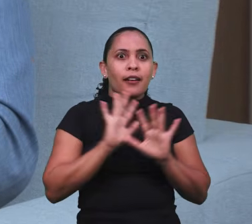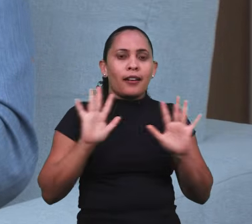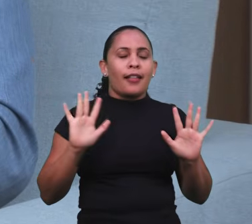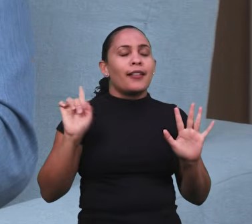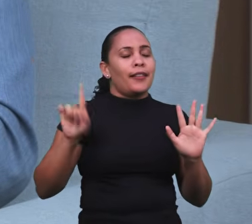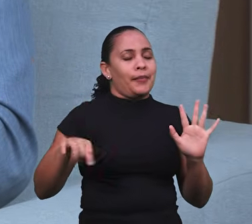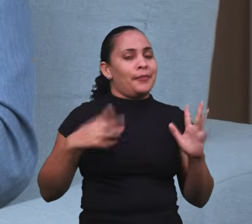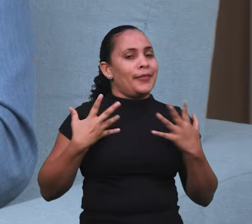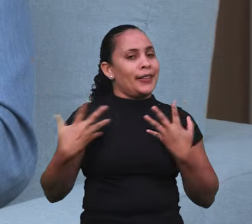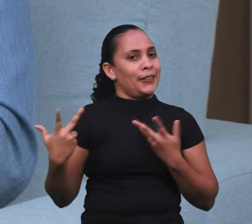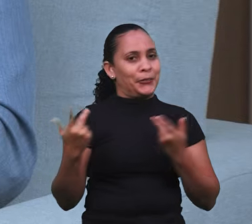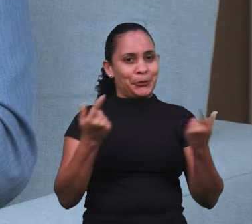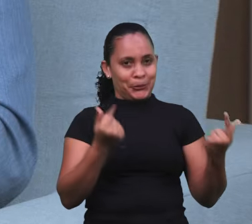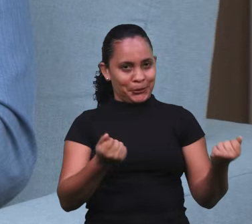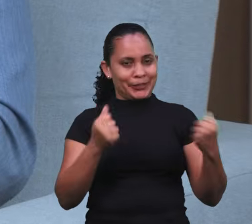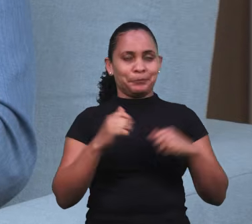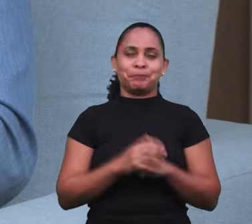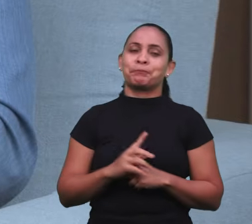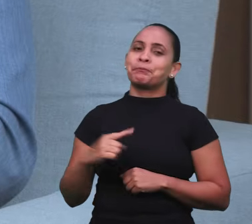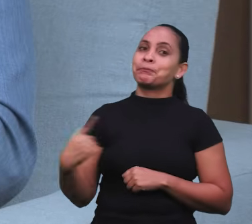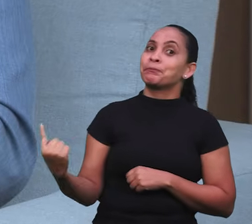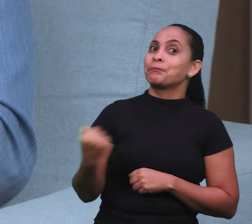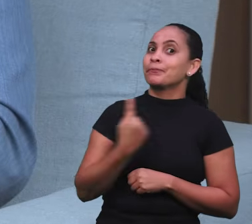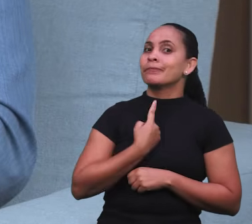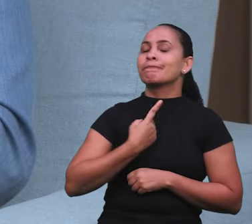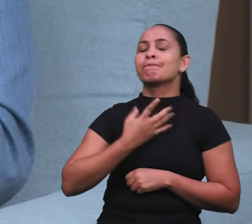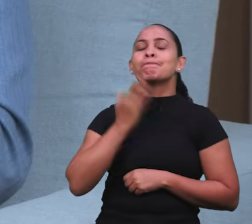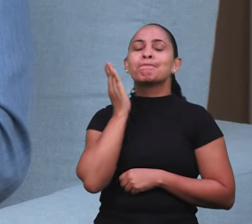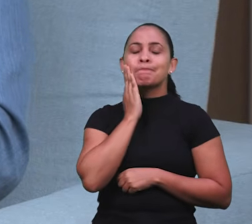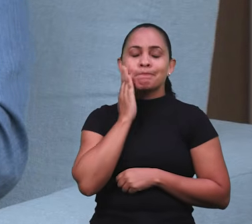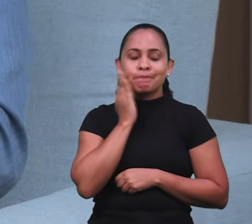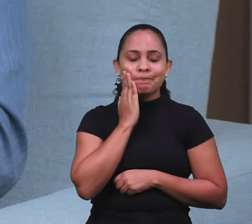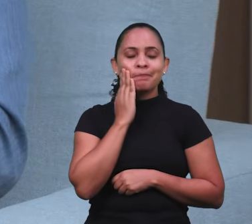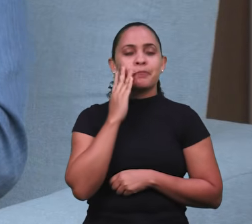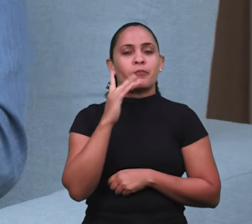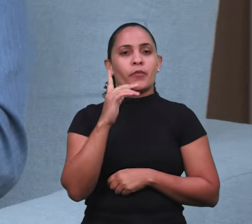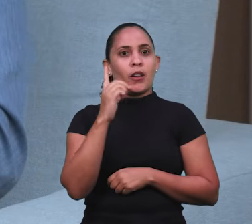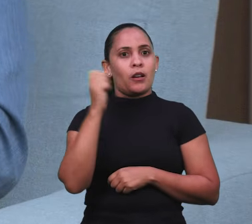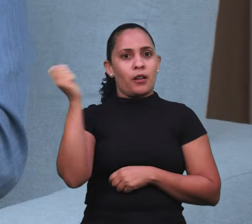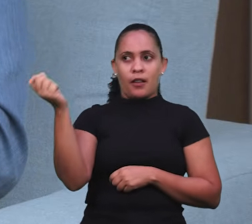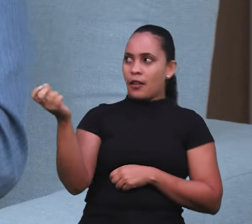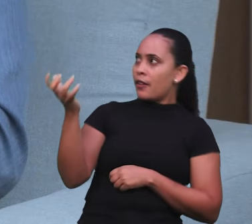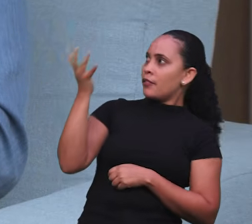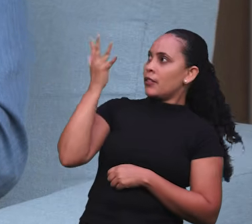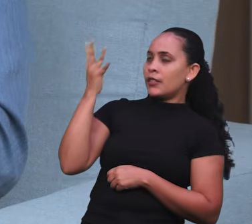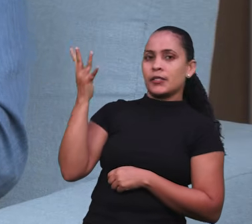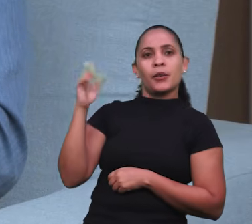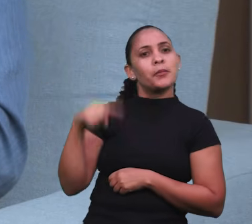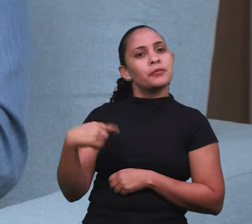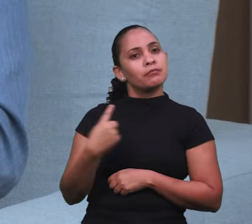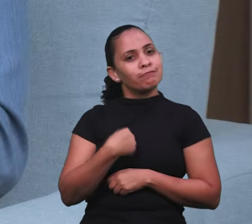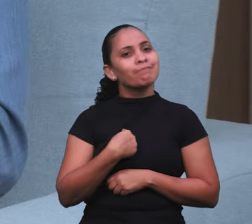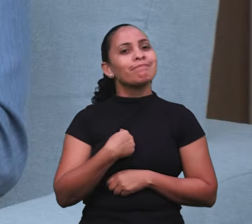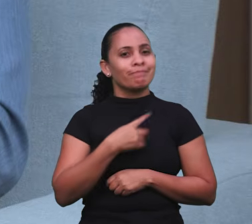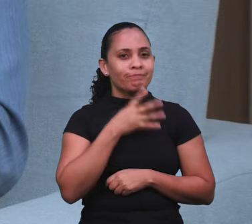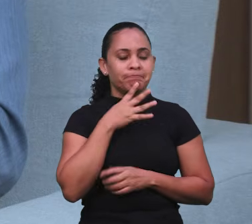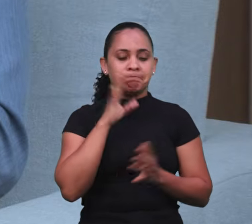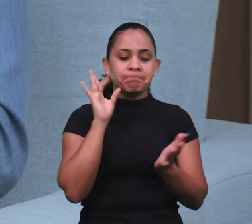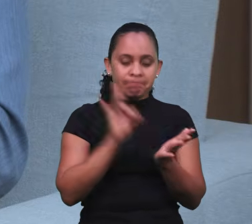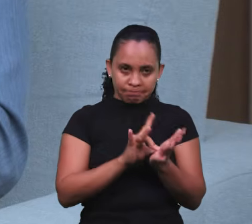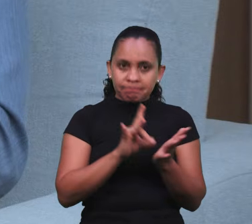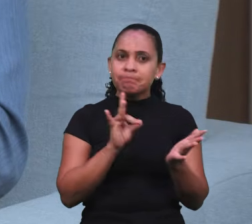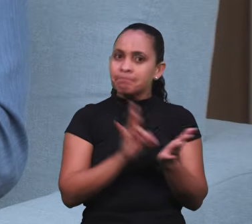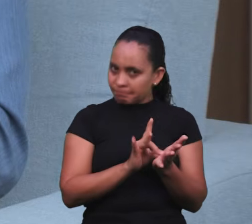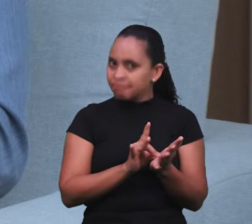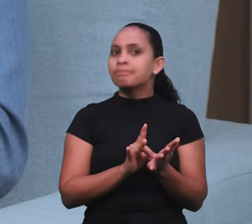isso que é maravilhoso, porque quando nós temos o conhecimento do Espírito Santo, nós estamos lidando com a verdade,